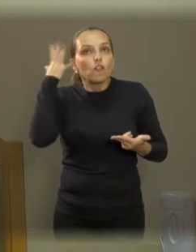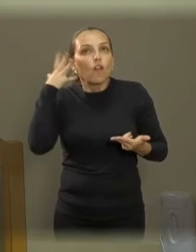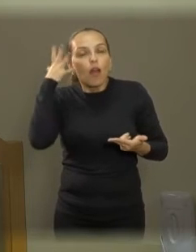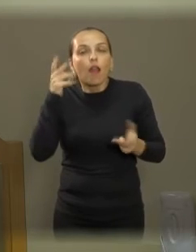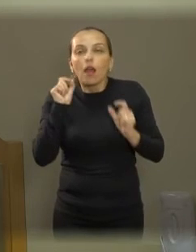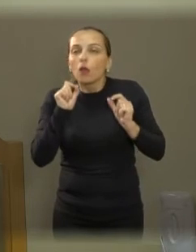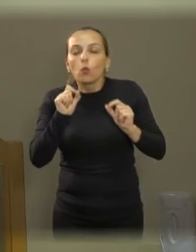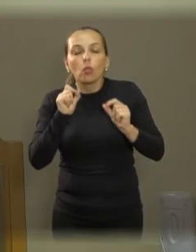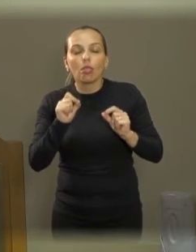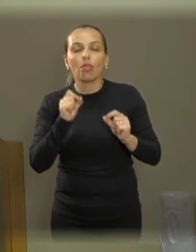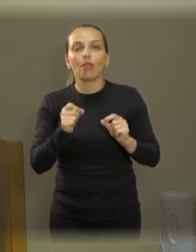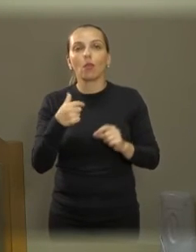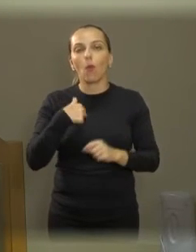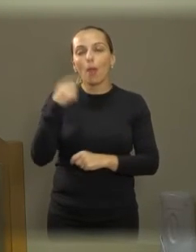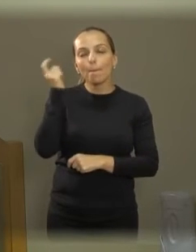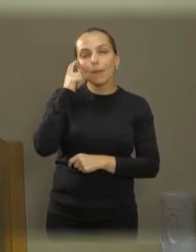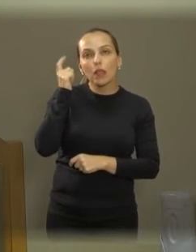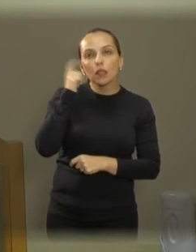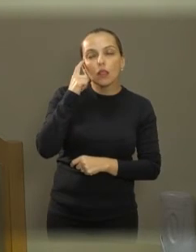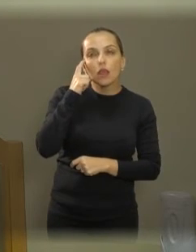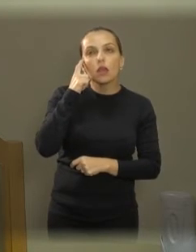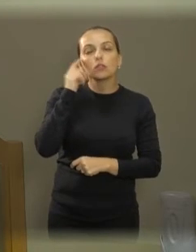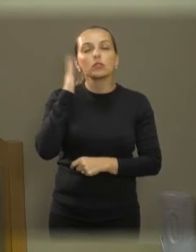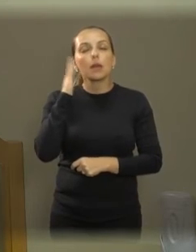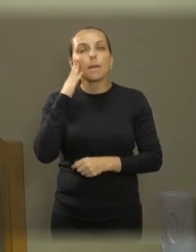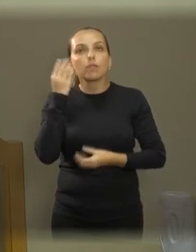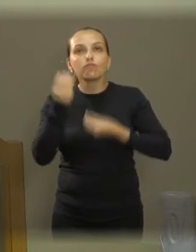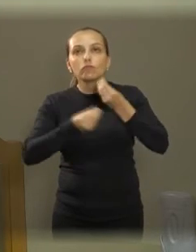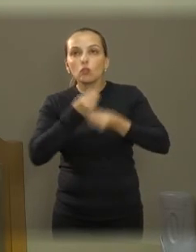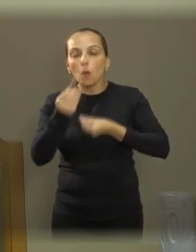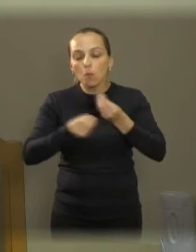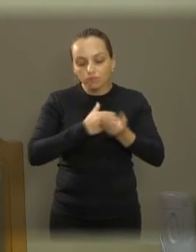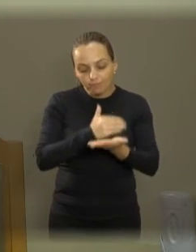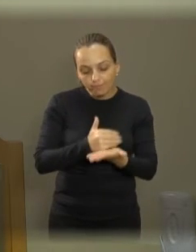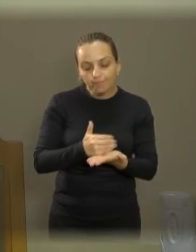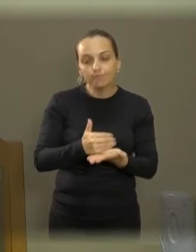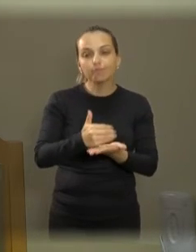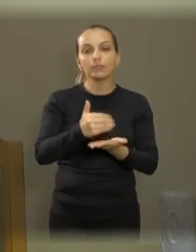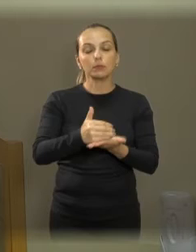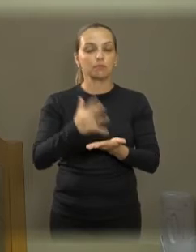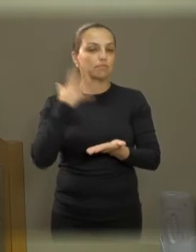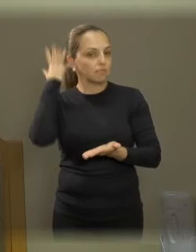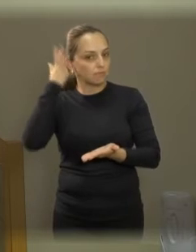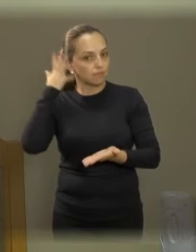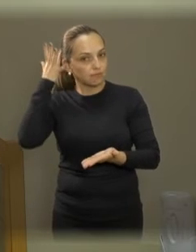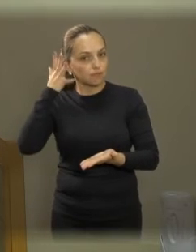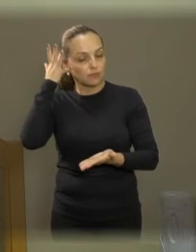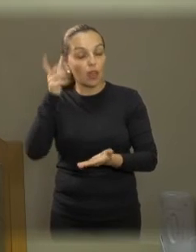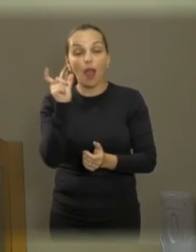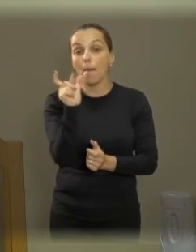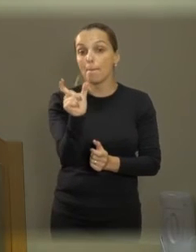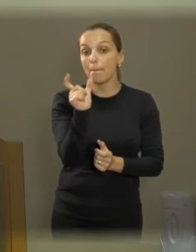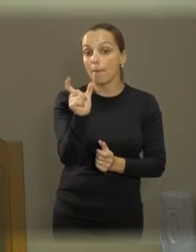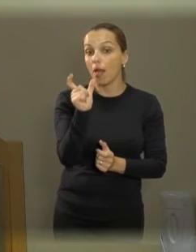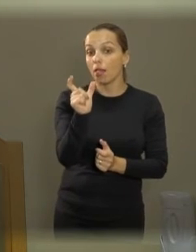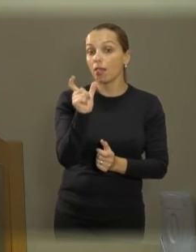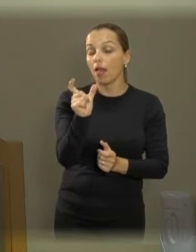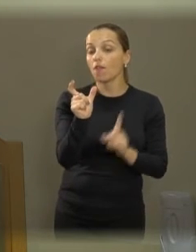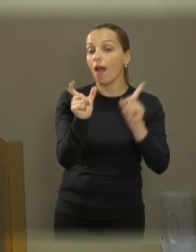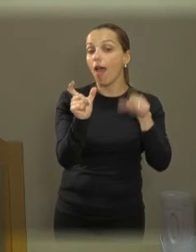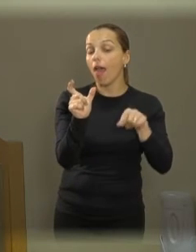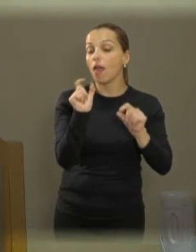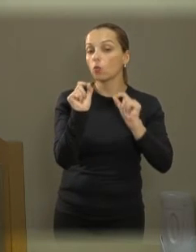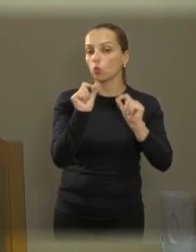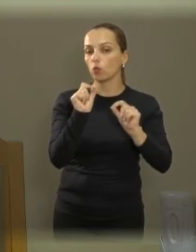uma palavra que possa dar início a essa fala. E a palavra que eu encontrei